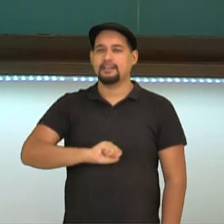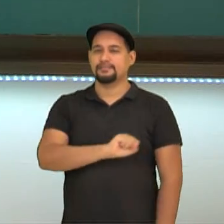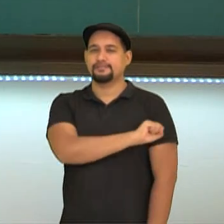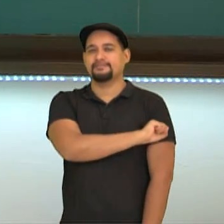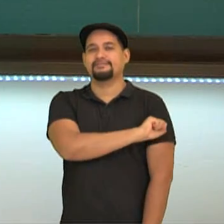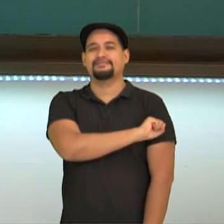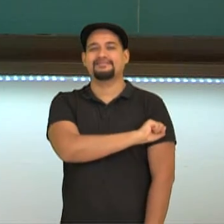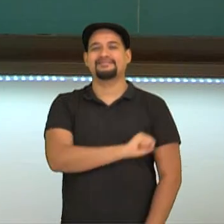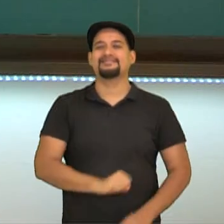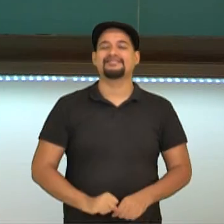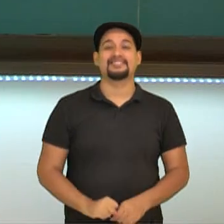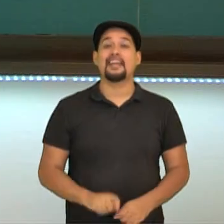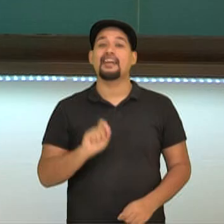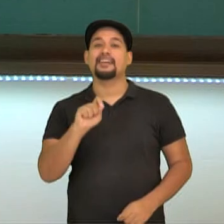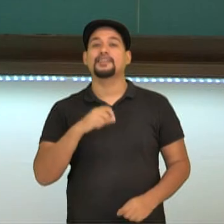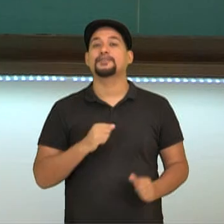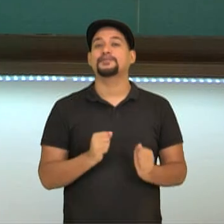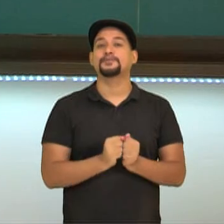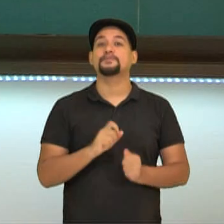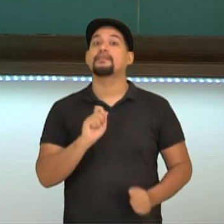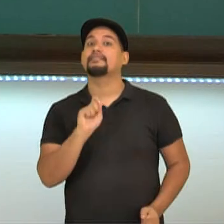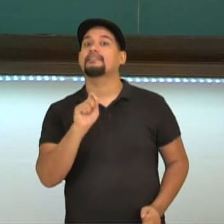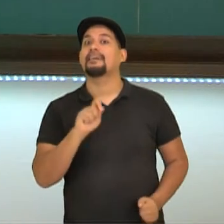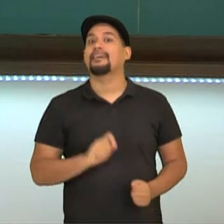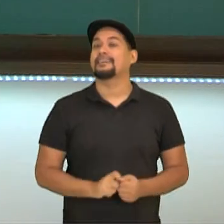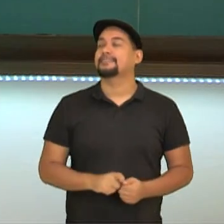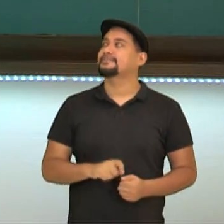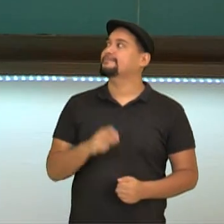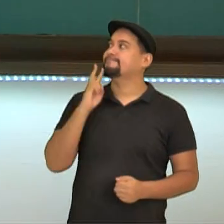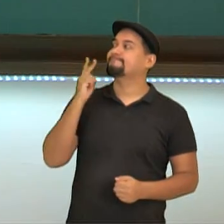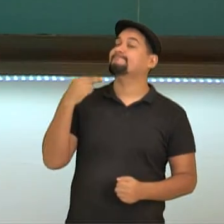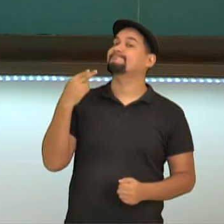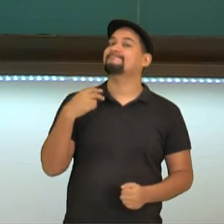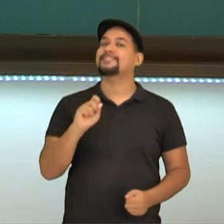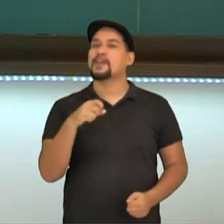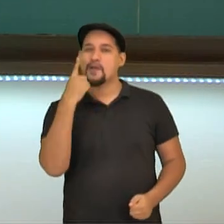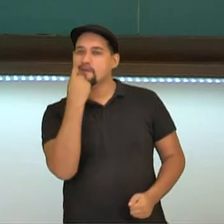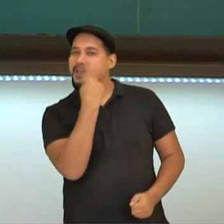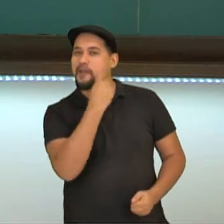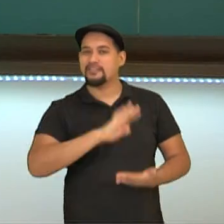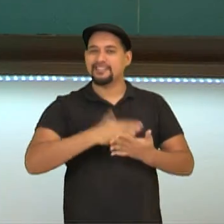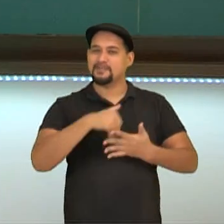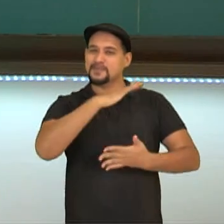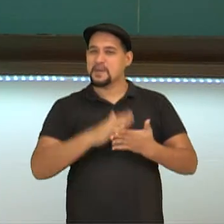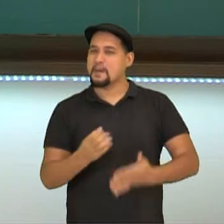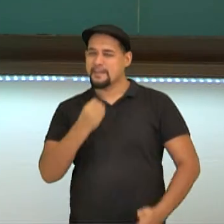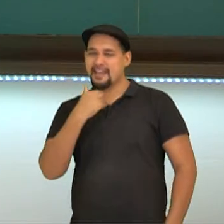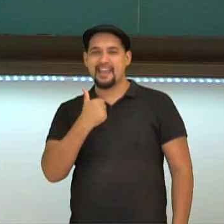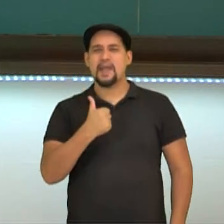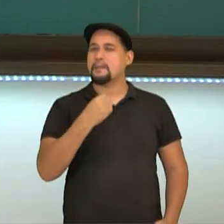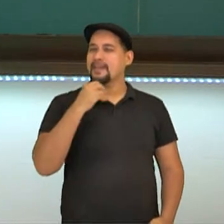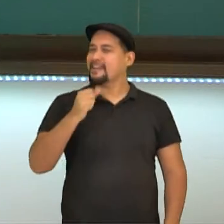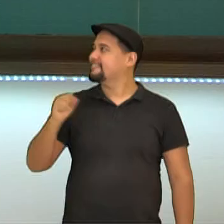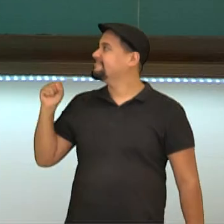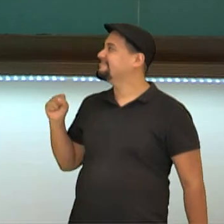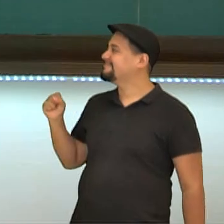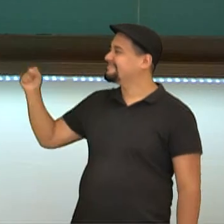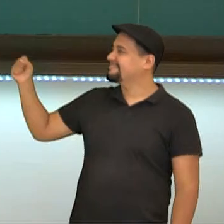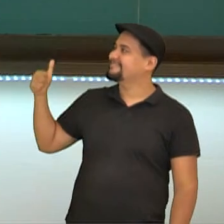8º ano. E quem tá aqui comigo, aqui do ladinho, estão vendo? Estão vendo? É o Kelvin. Beleza, Kelvin? Como é que você